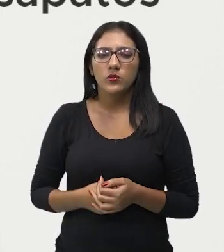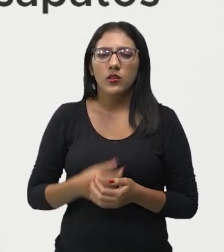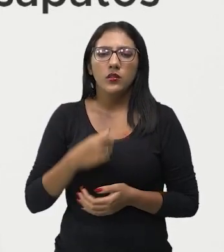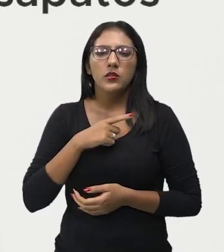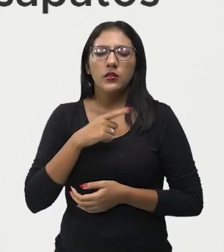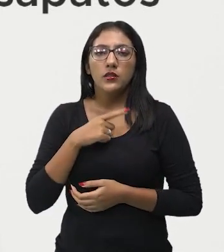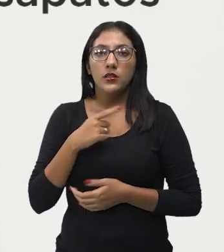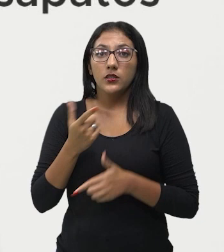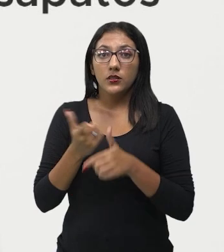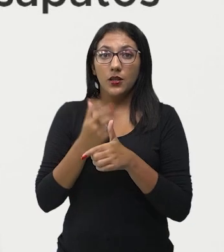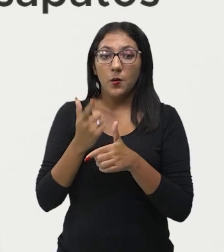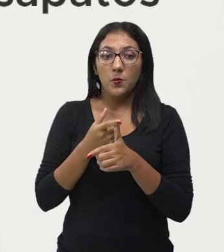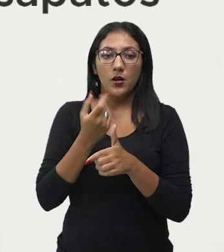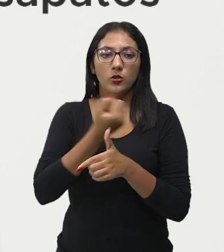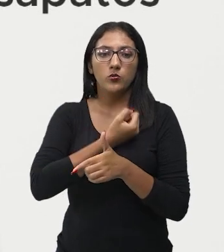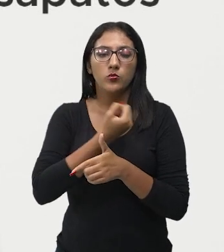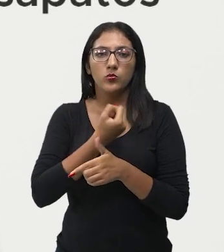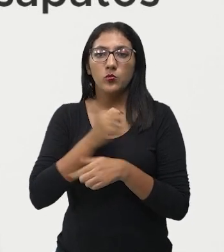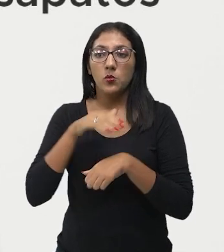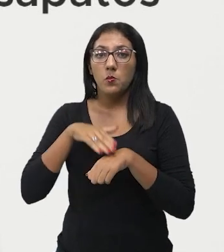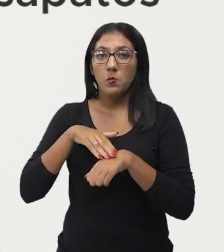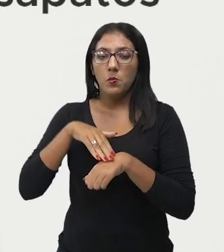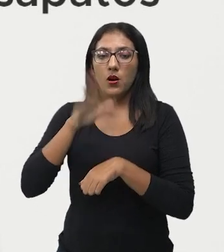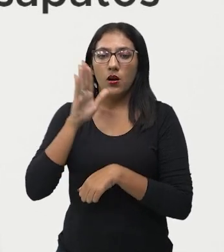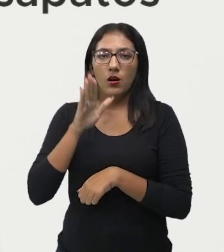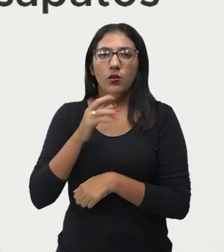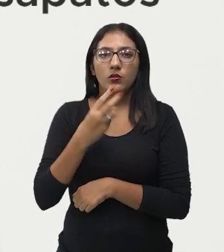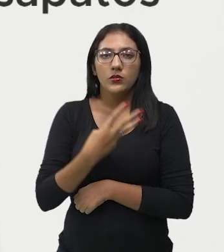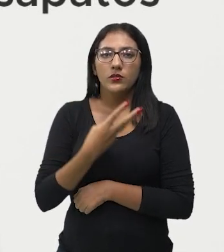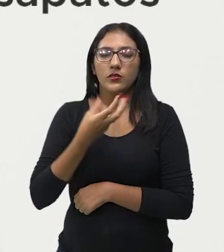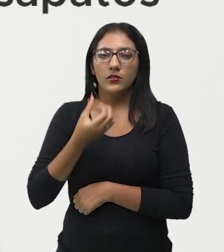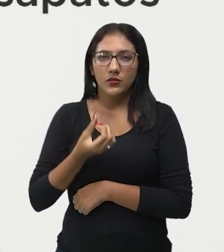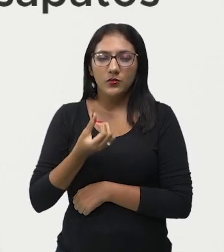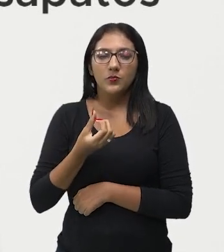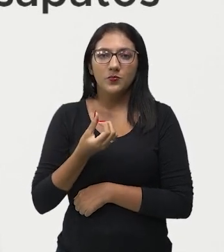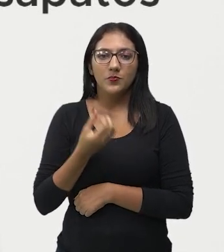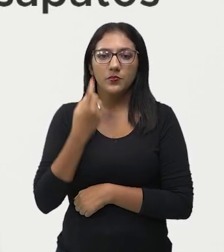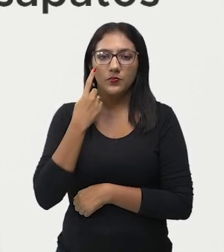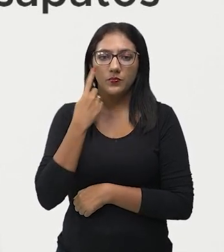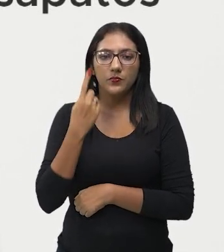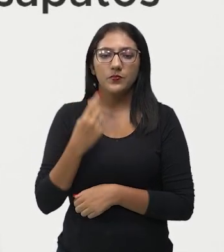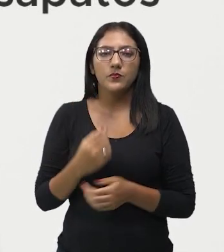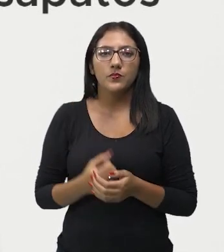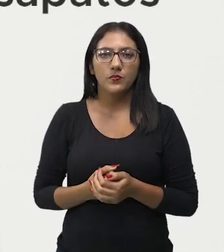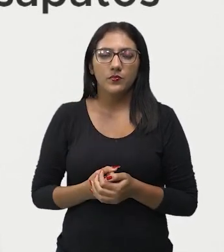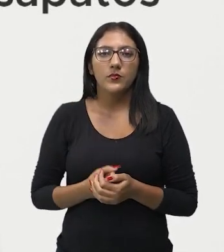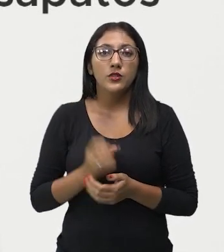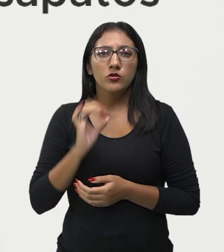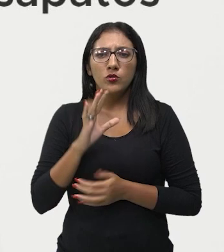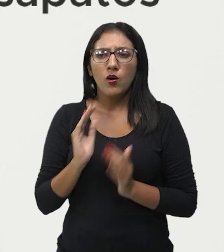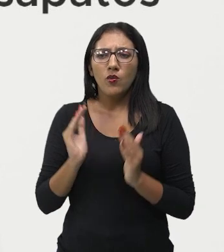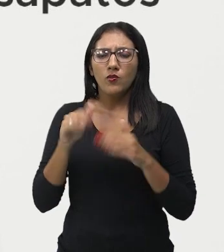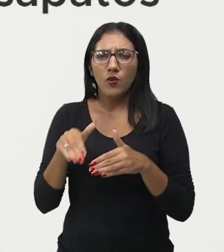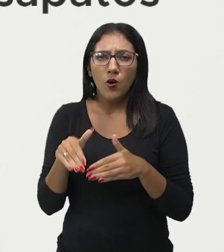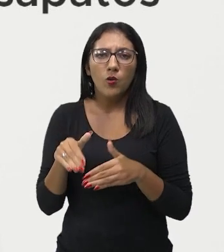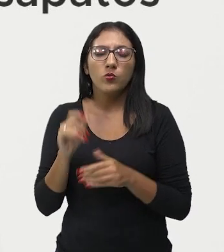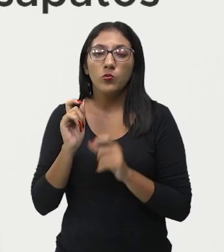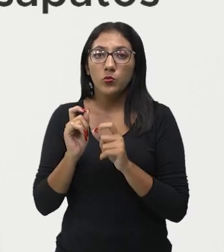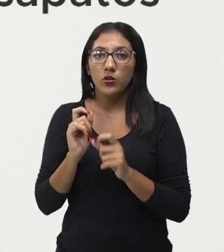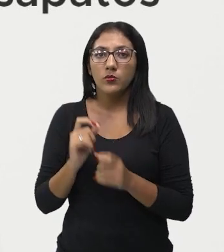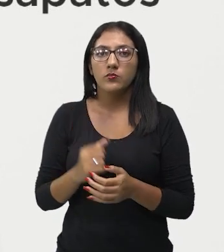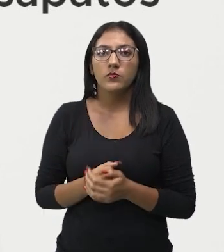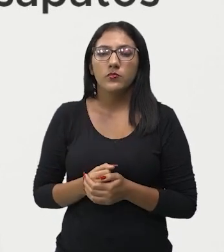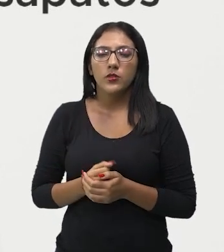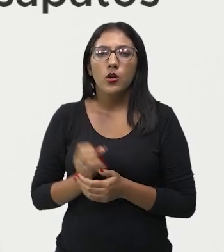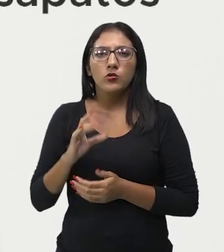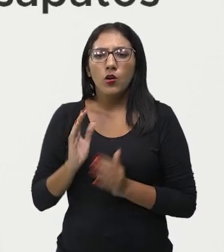possuem sapatos com numeração maior que 36? Atenção pessoal, ela só quer saber, olha só, a